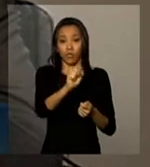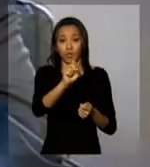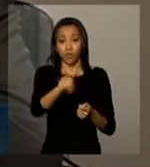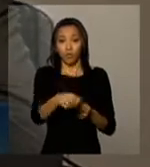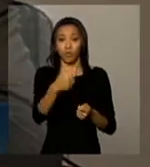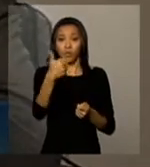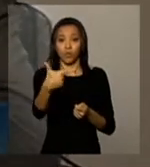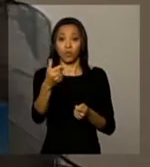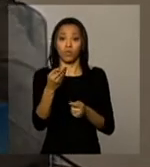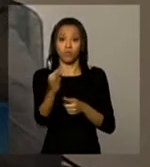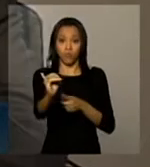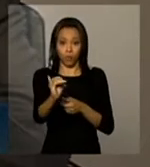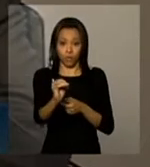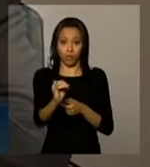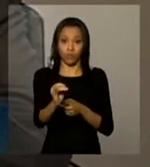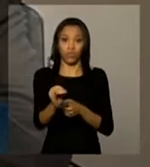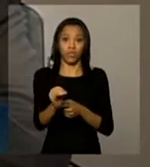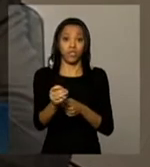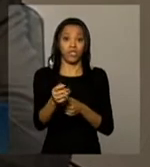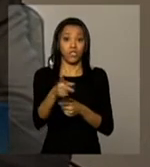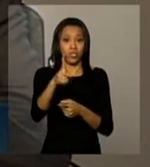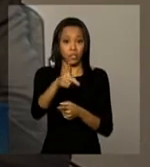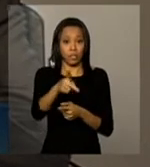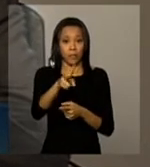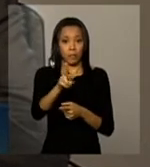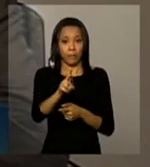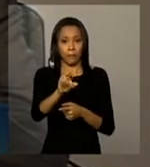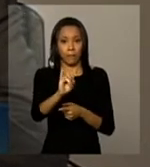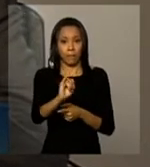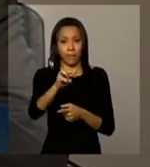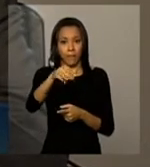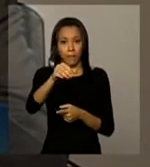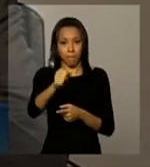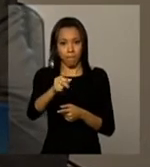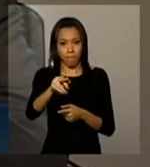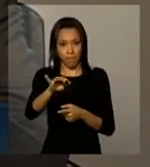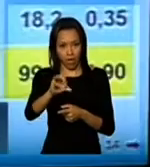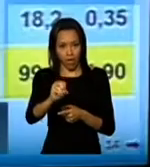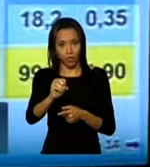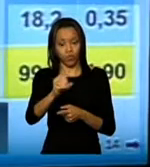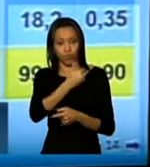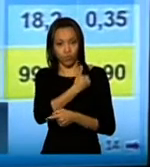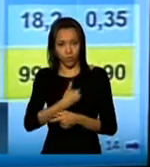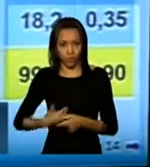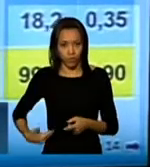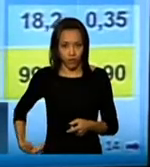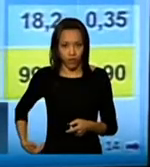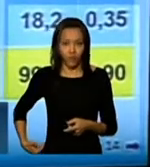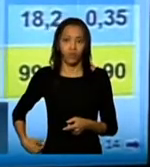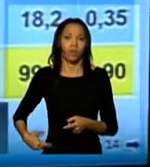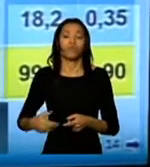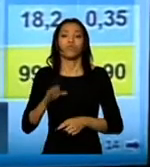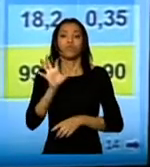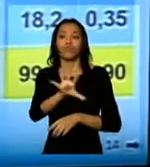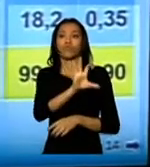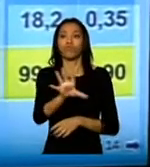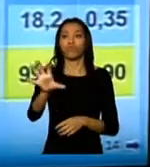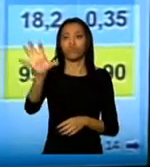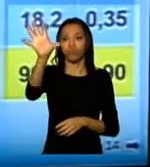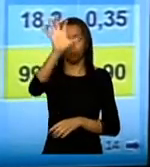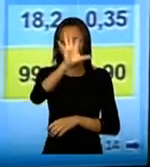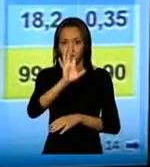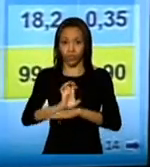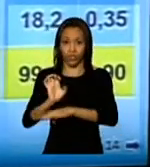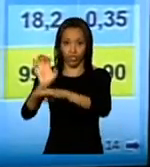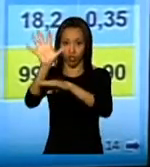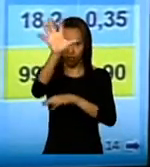bilhões de primário dos governos centrais, dos governos regionais, dos estados,